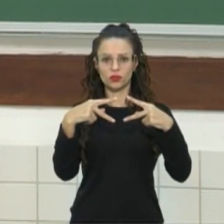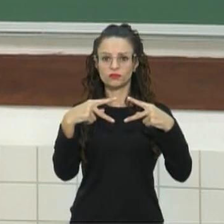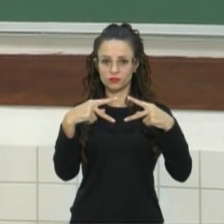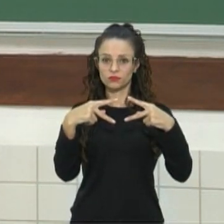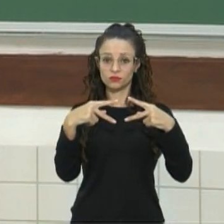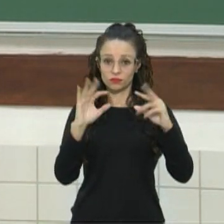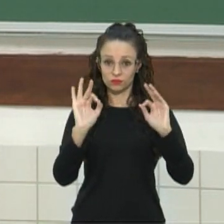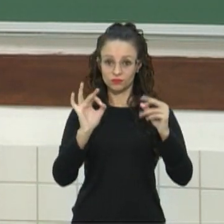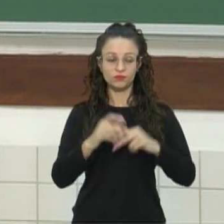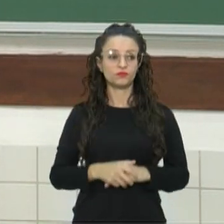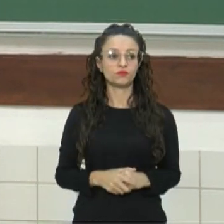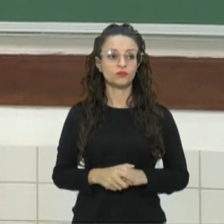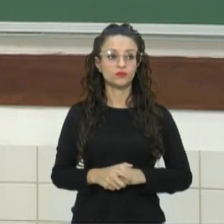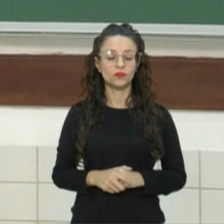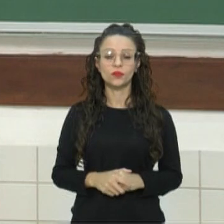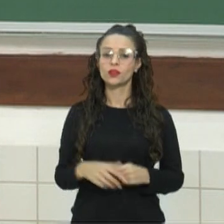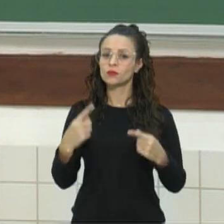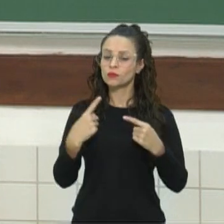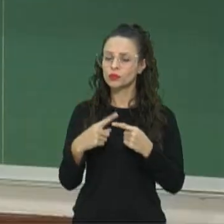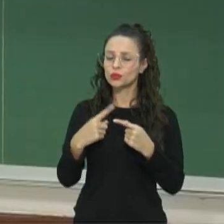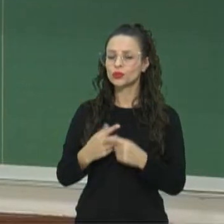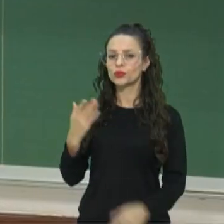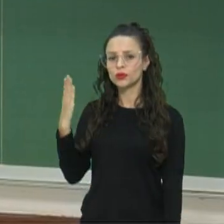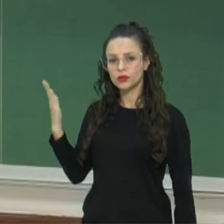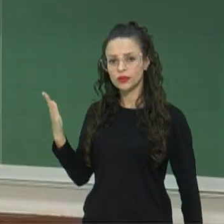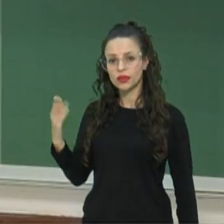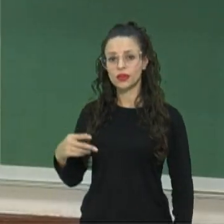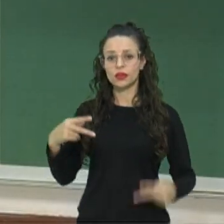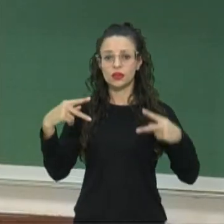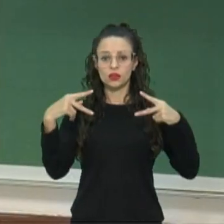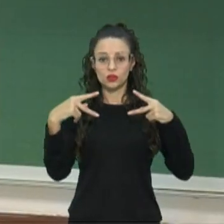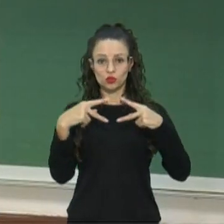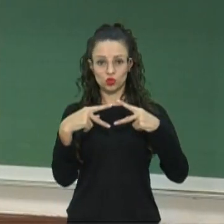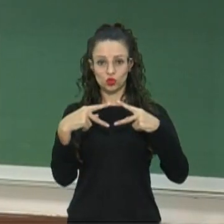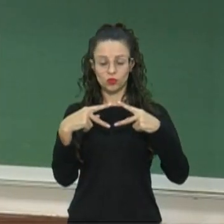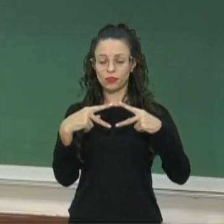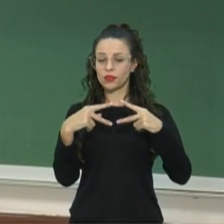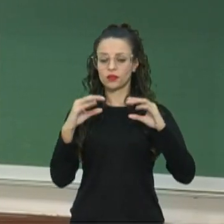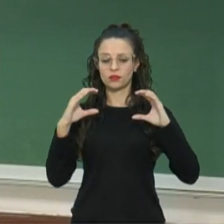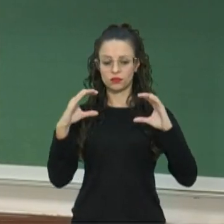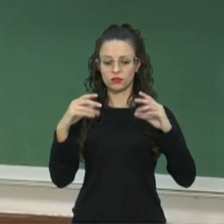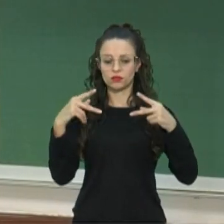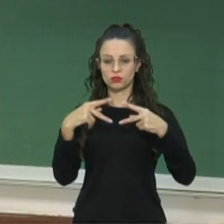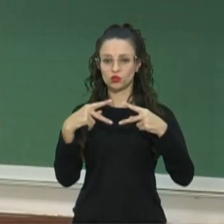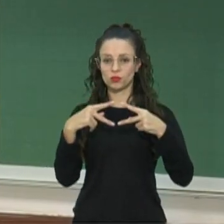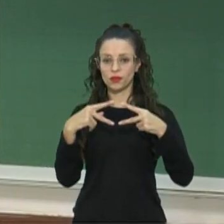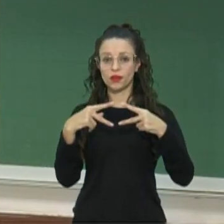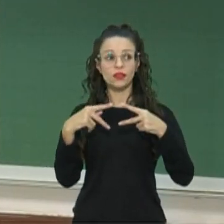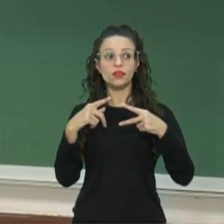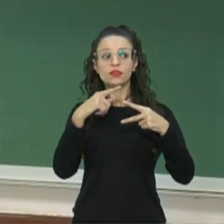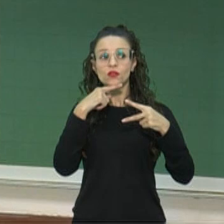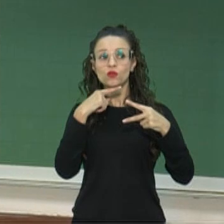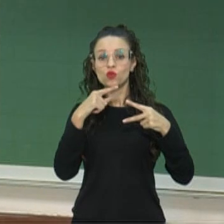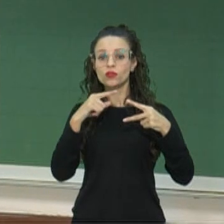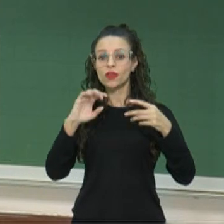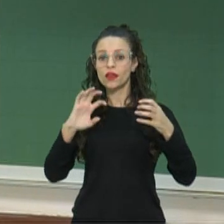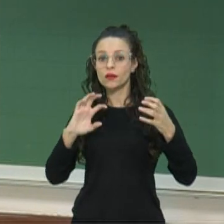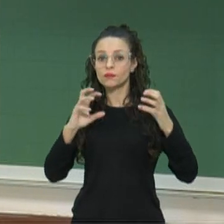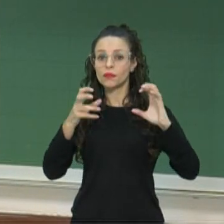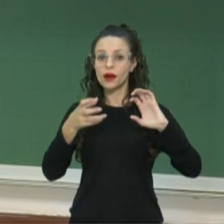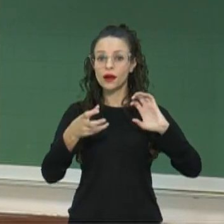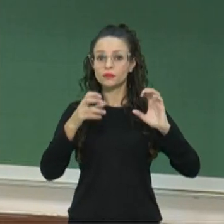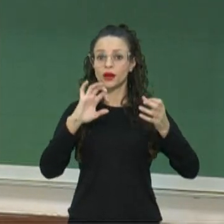ligação. Tá? Por que que isso acontece? A dupla ligação, ela impede que o carbono faça a